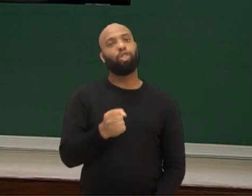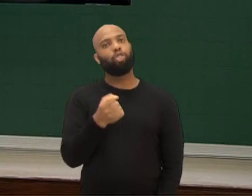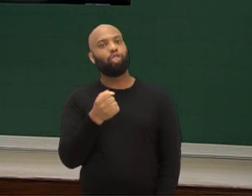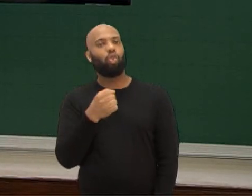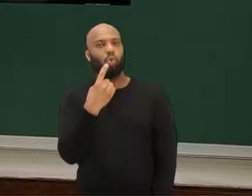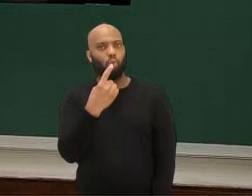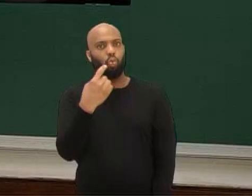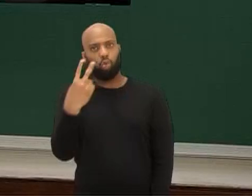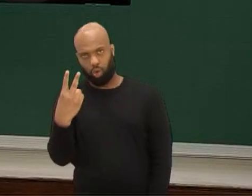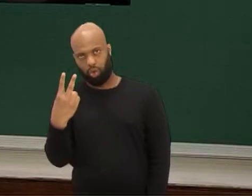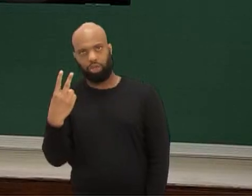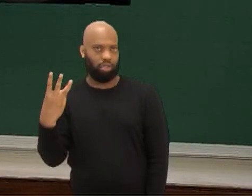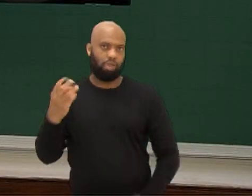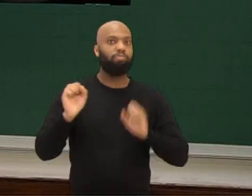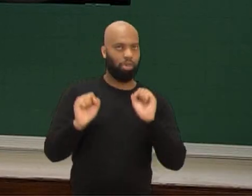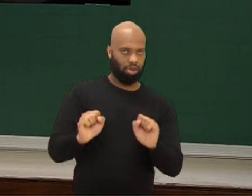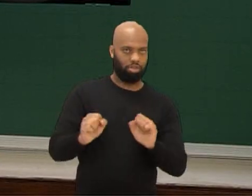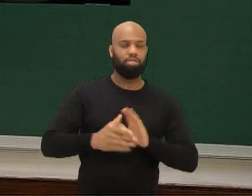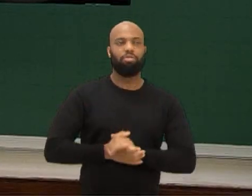uma delas.